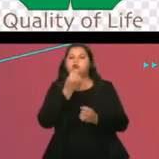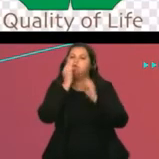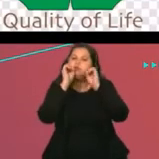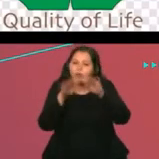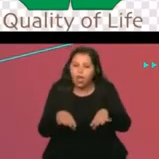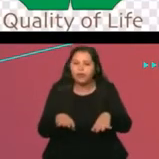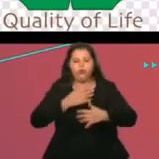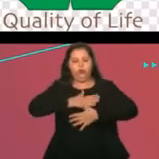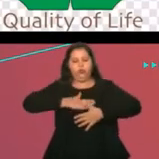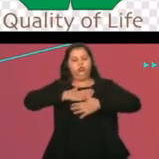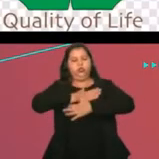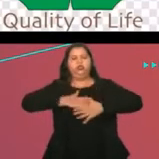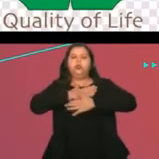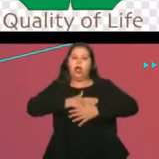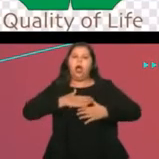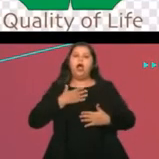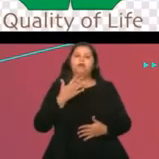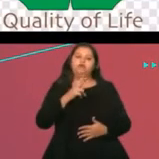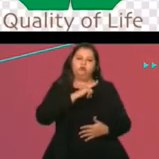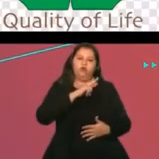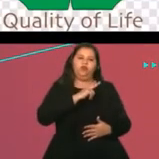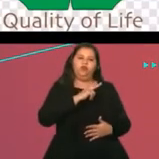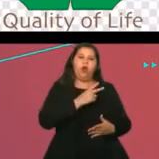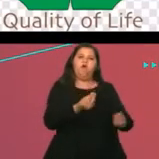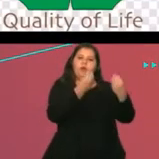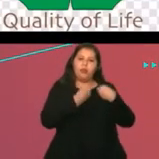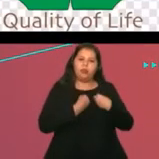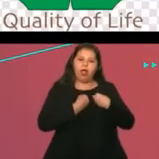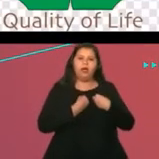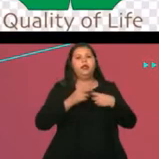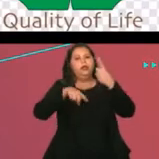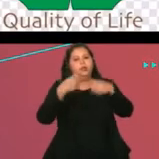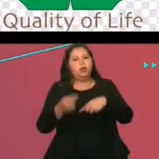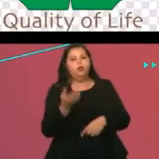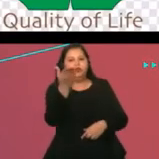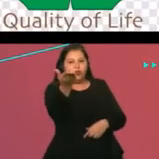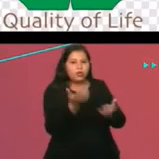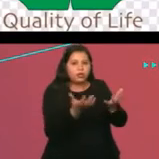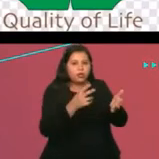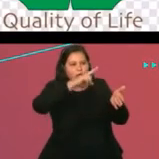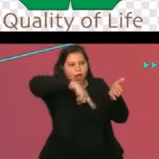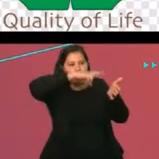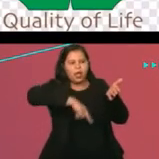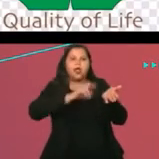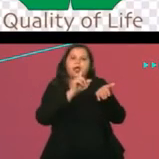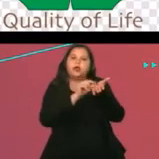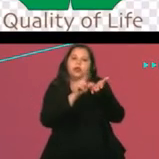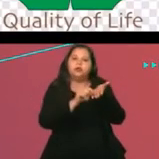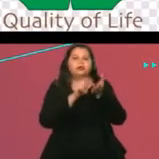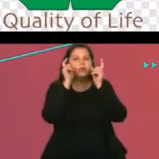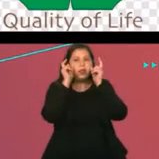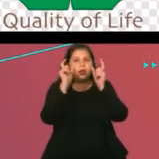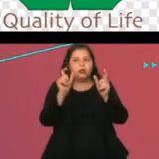então o meu bem-estar individual esse acho que é muito interessante depois quem quiser ler sobre isso